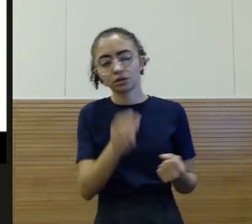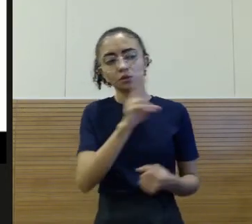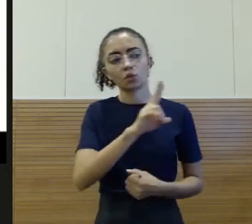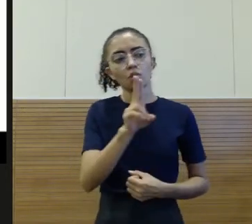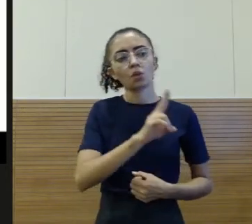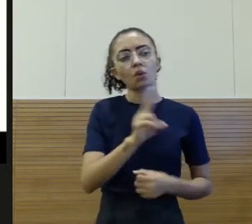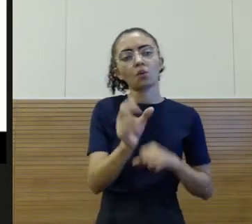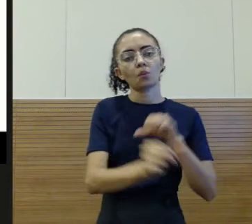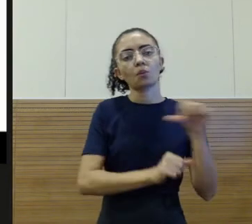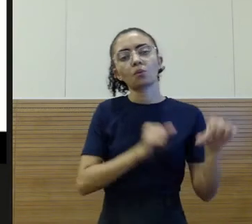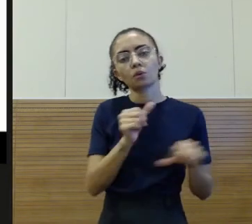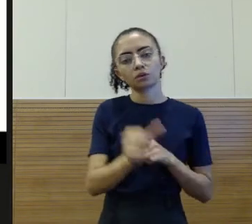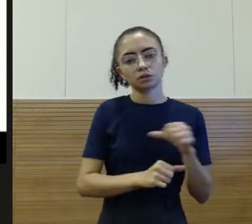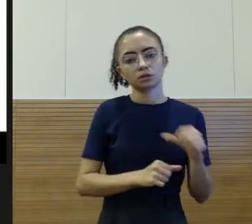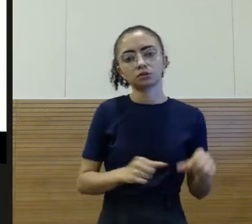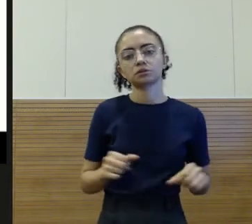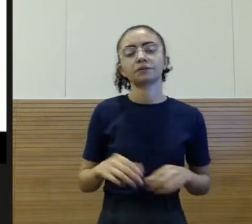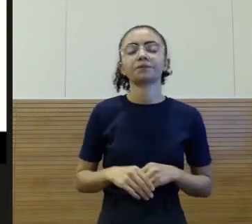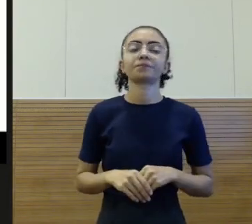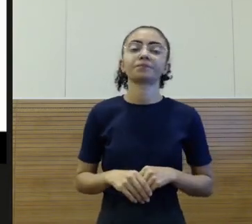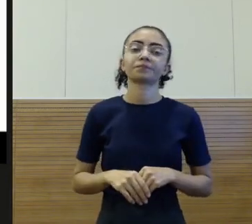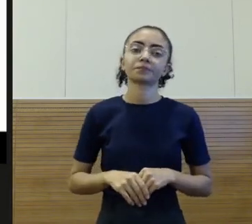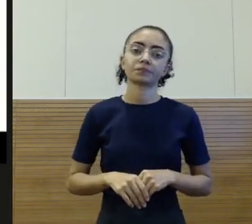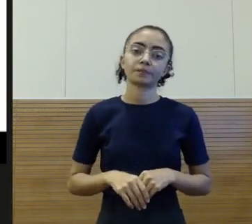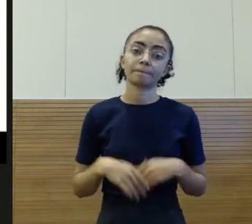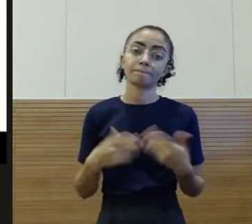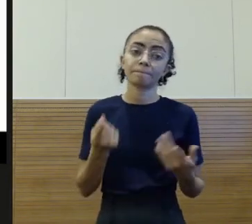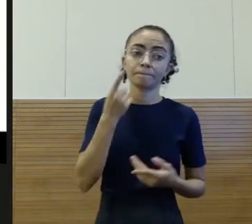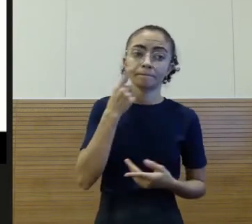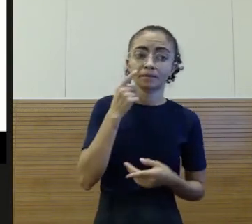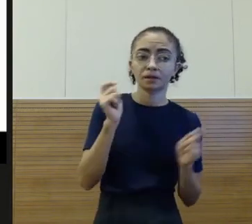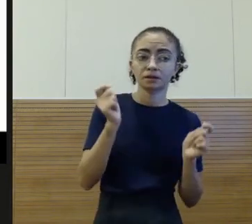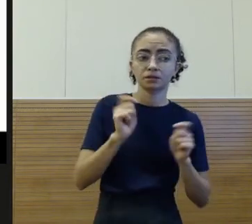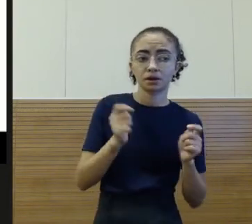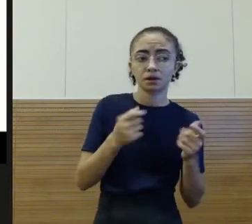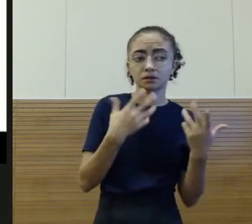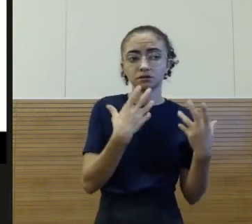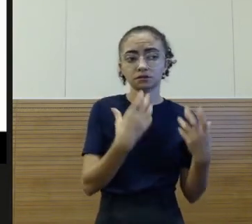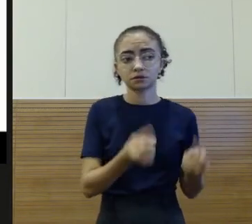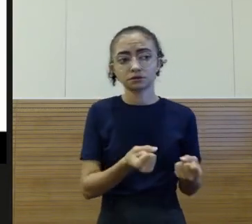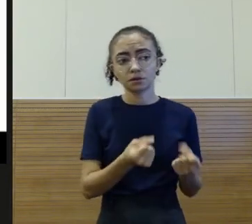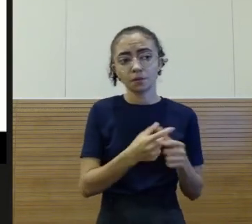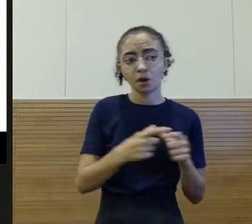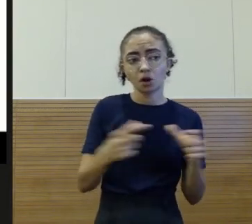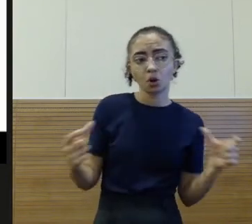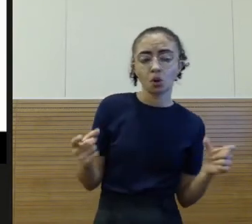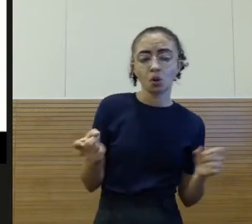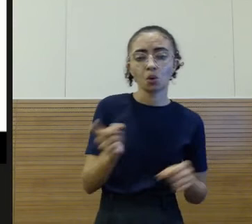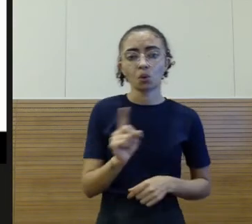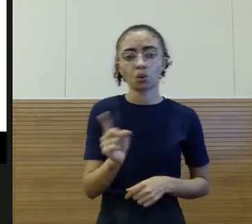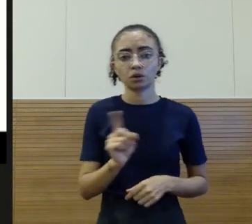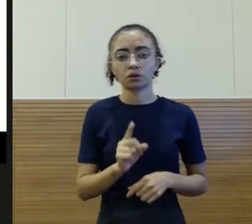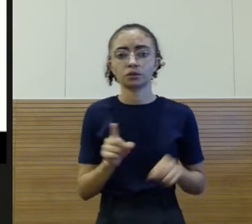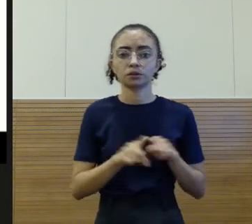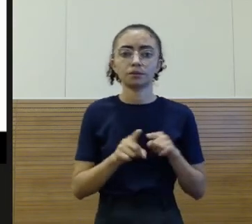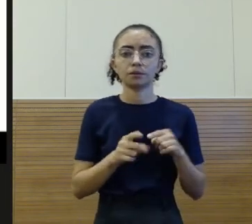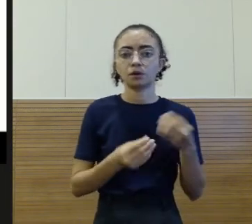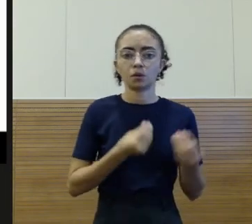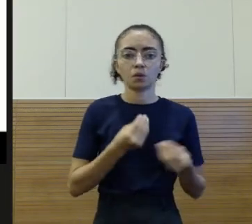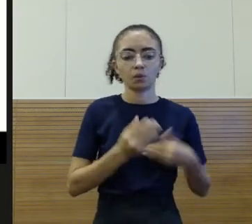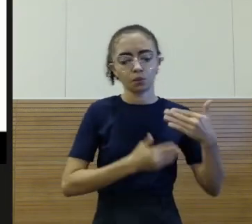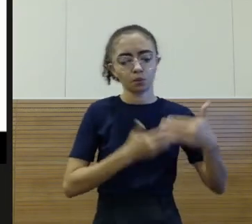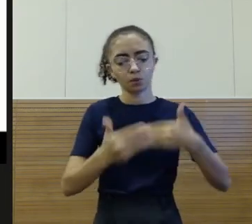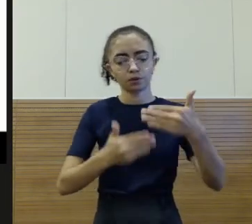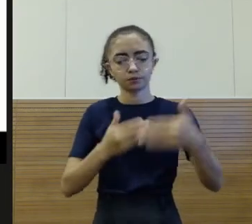sistemas alimentares para ver uma maior aceitação das pessoas e ver os processos. Então, a nossa meta é apoiar